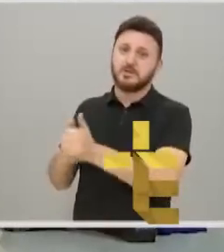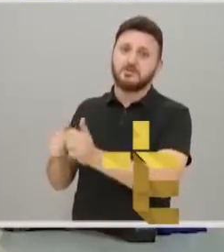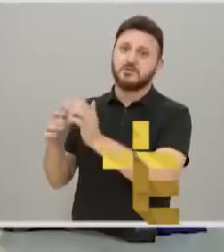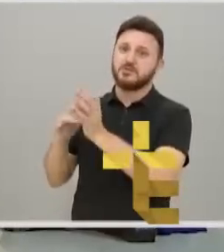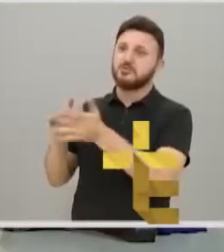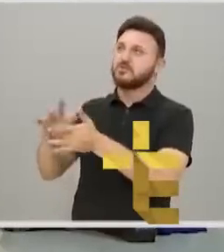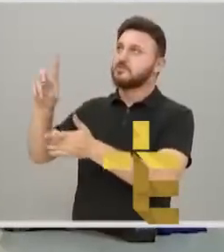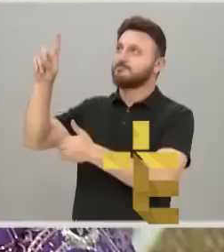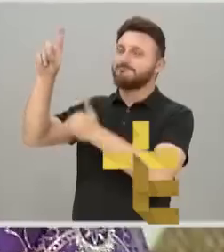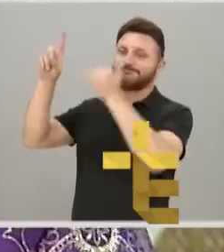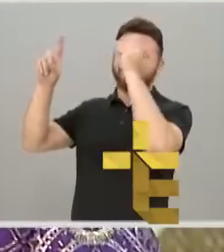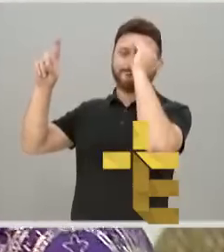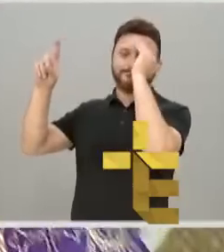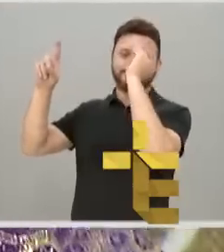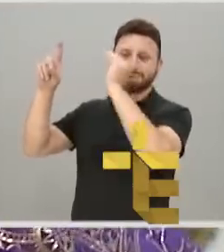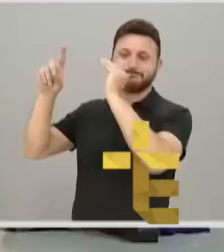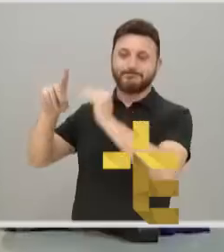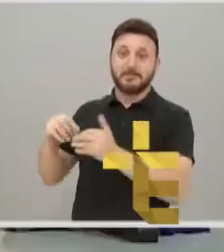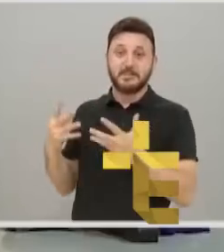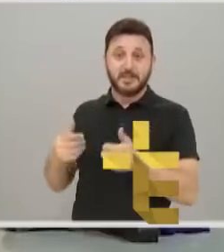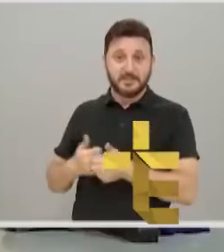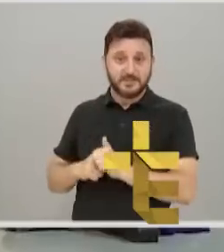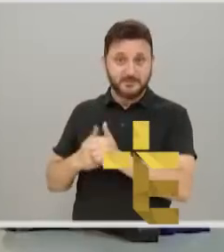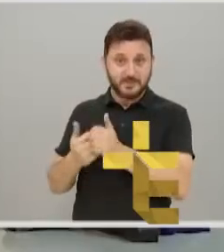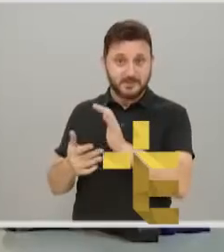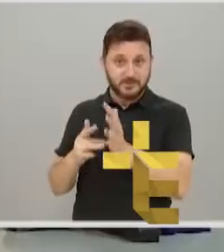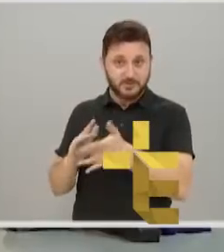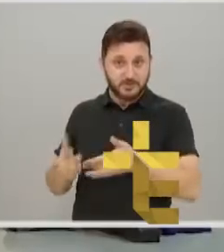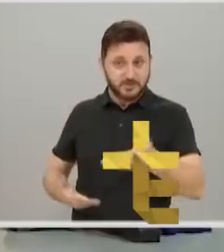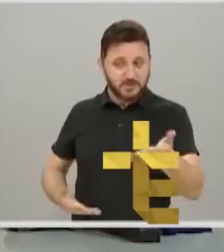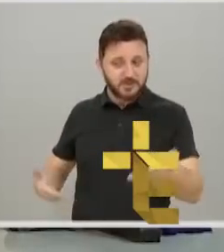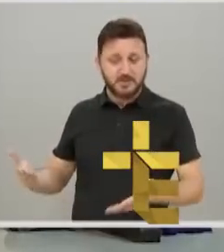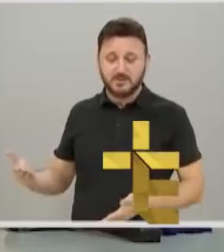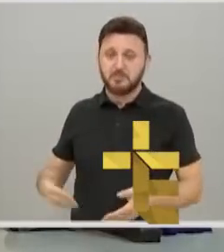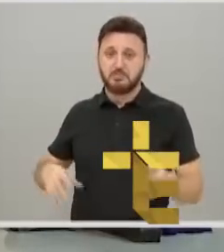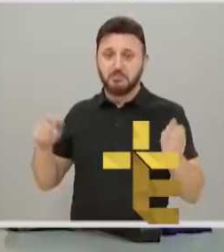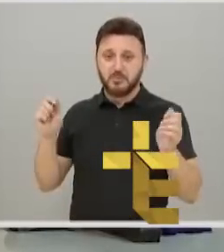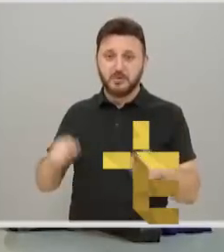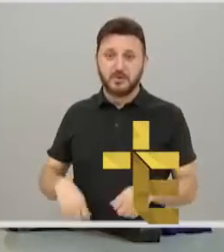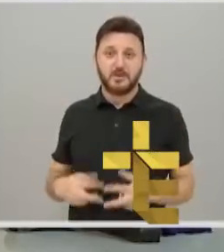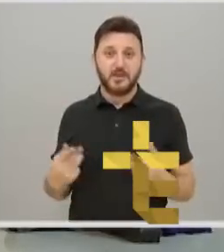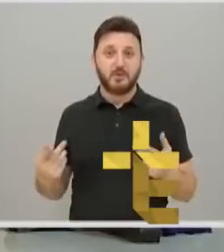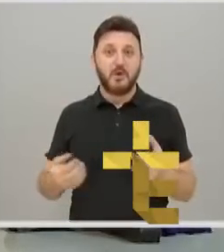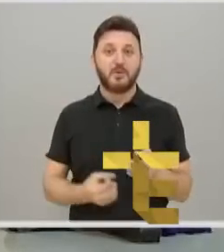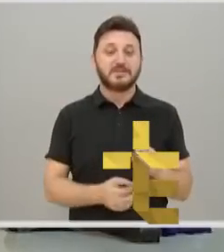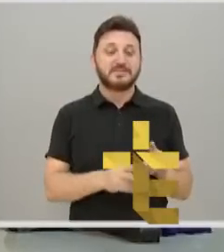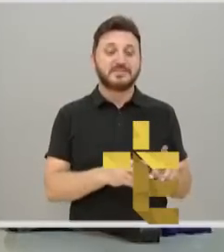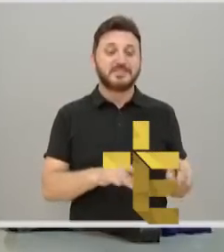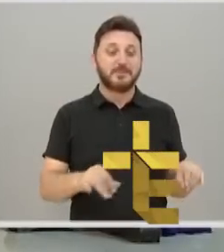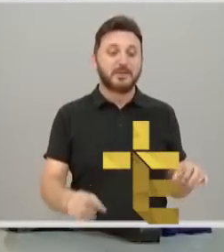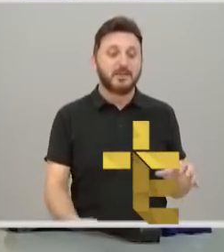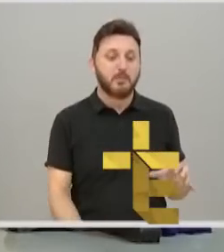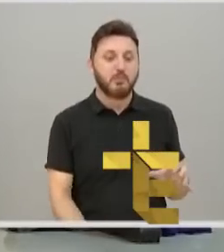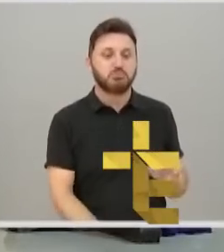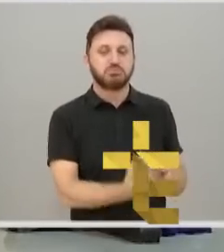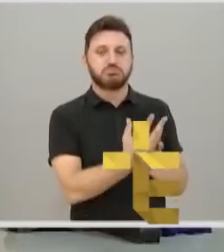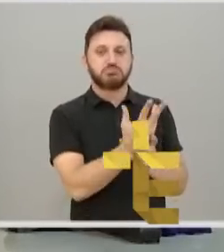Quer seguir? Siga-o sendo um grão de trigo,